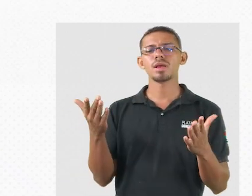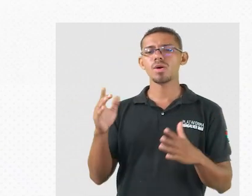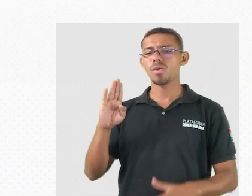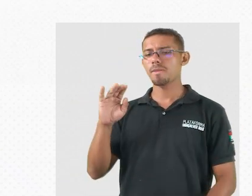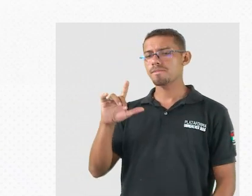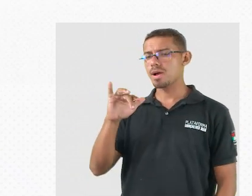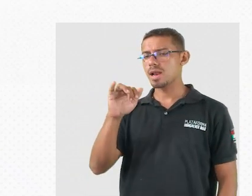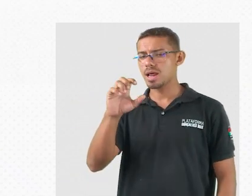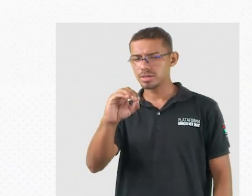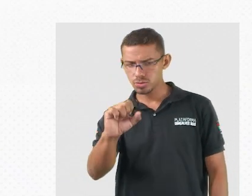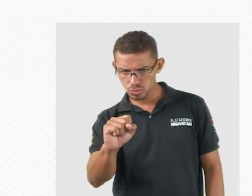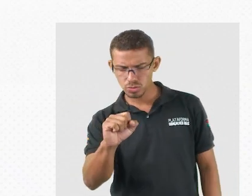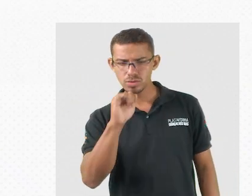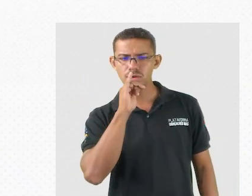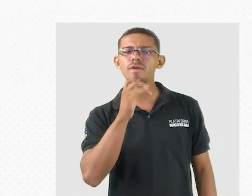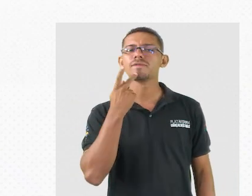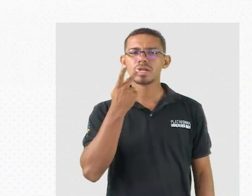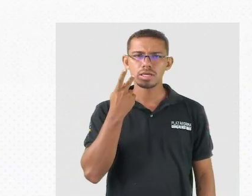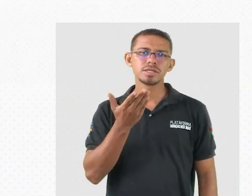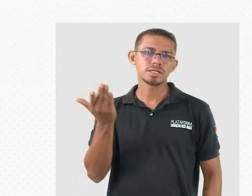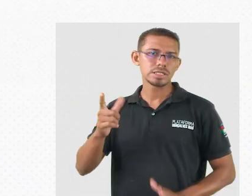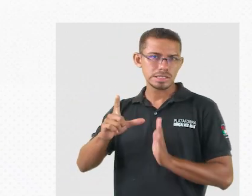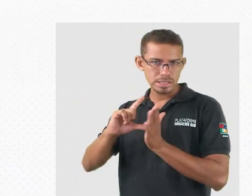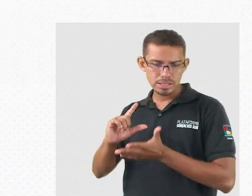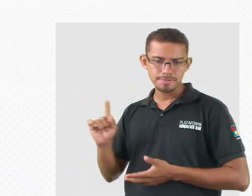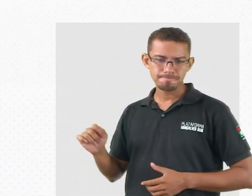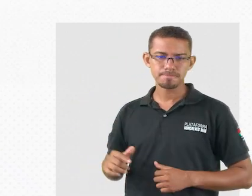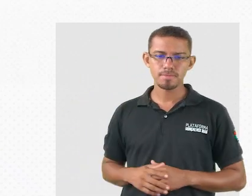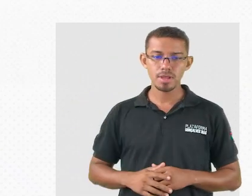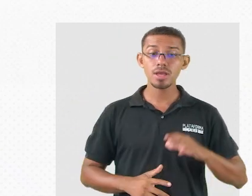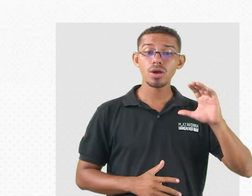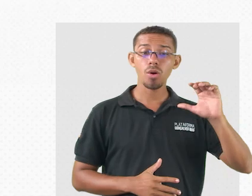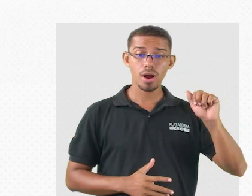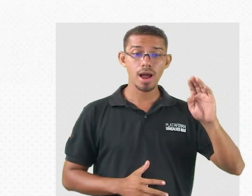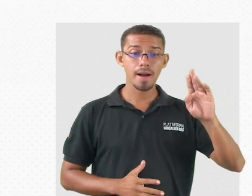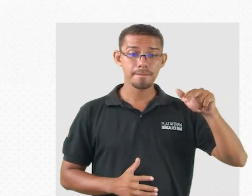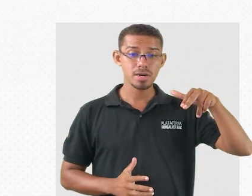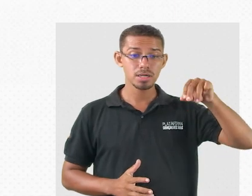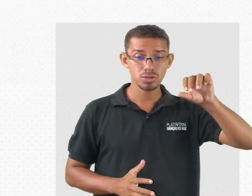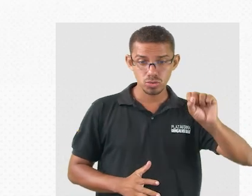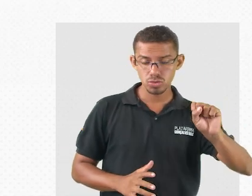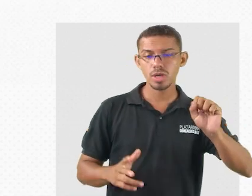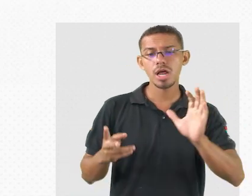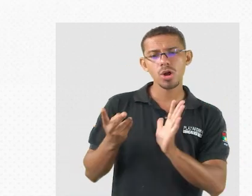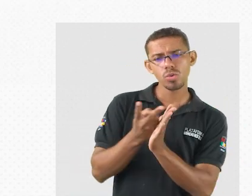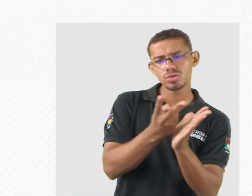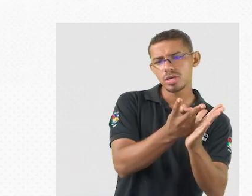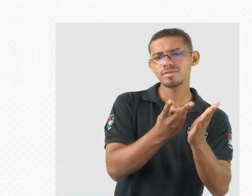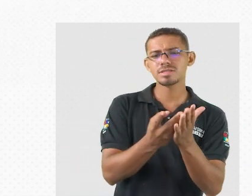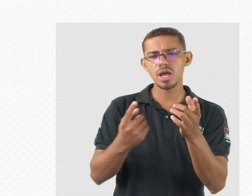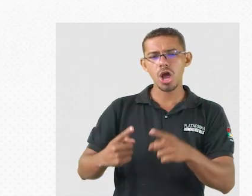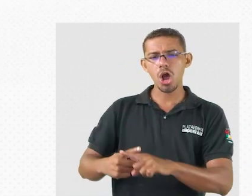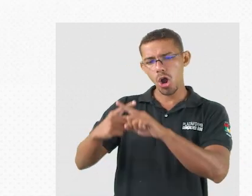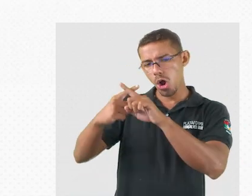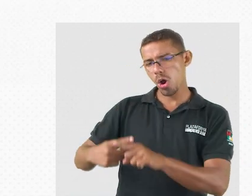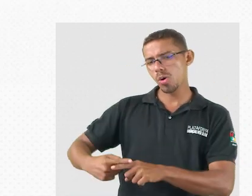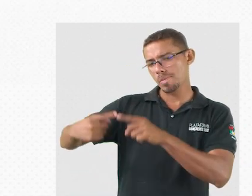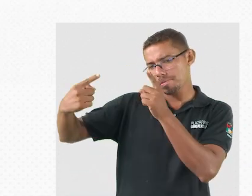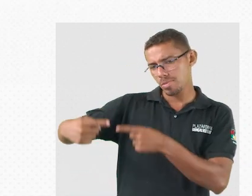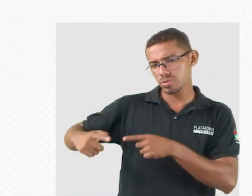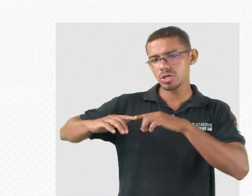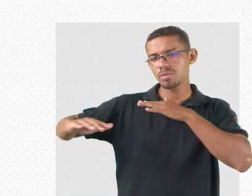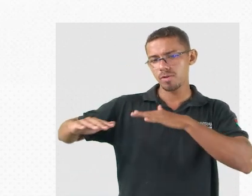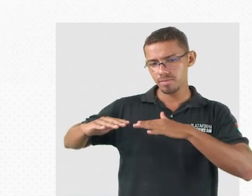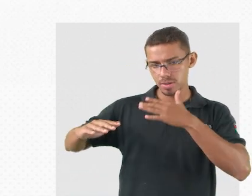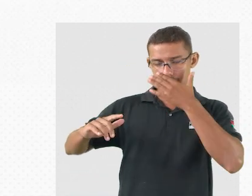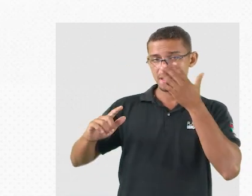balaios, ainda há pouco falei sobre isso, e os cabanos, que eram conservadores e que se opunham ao movimento. Então, esses